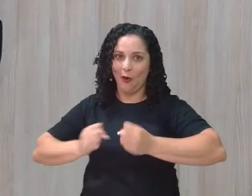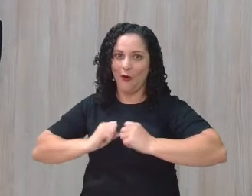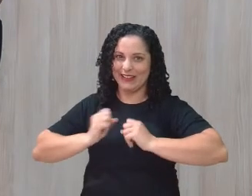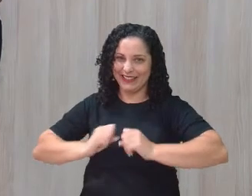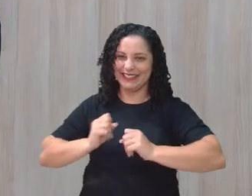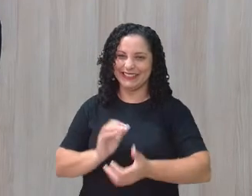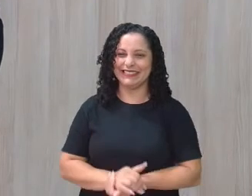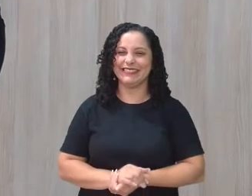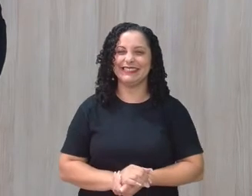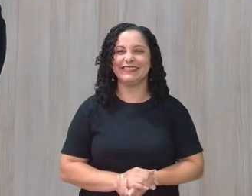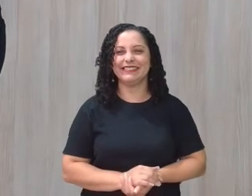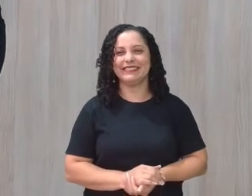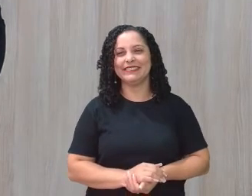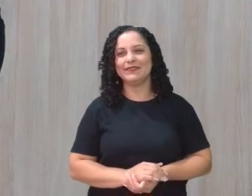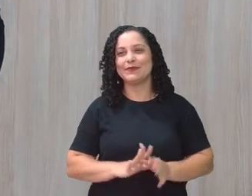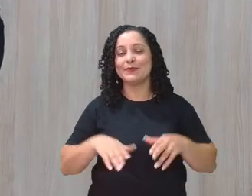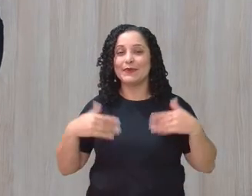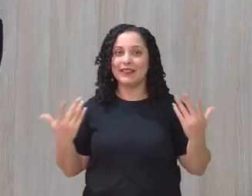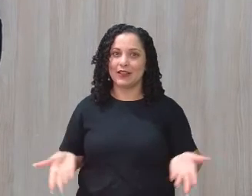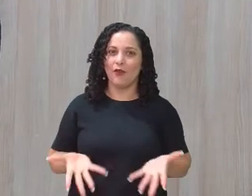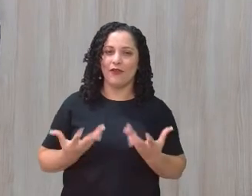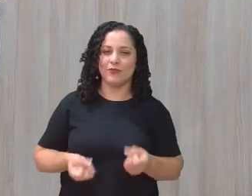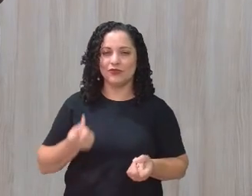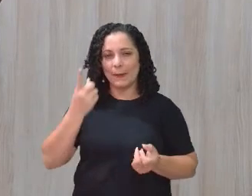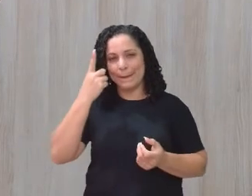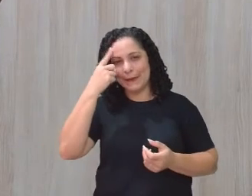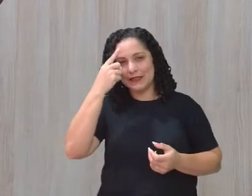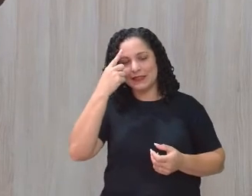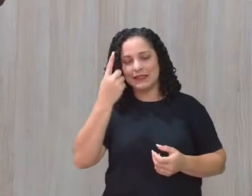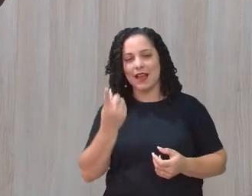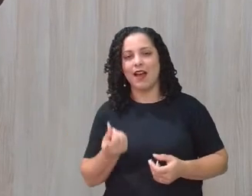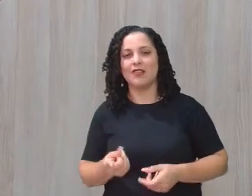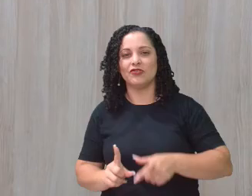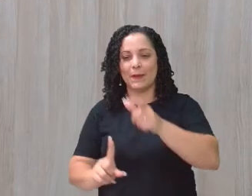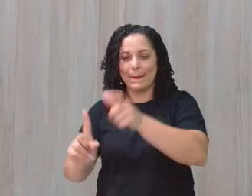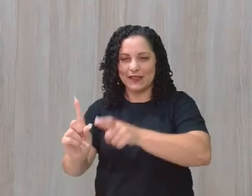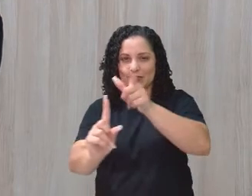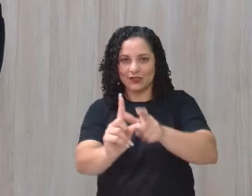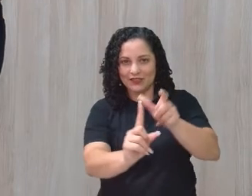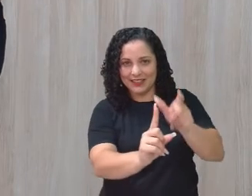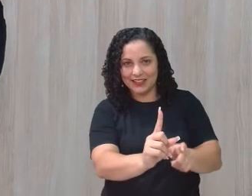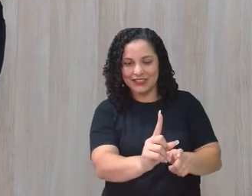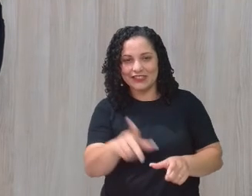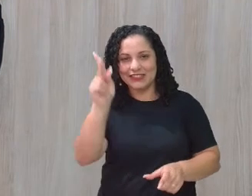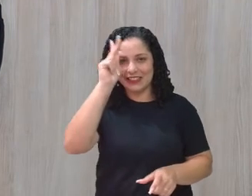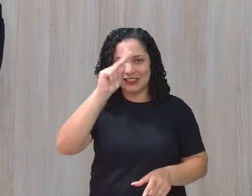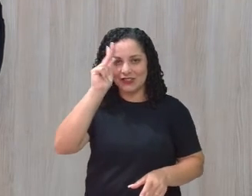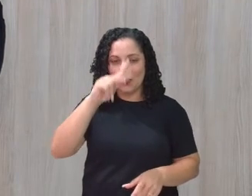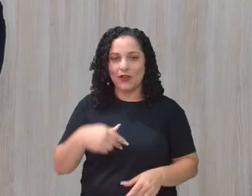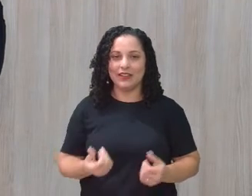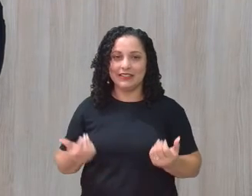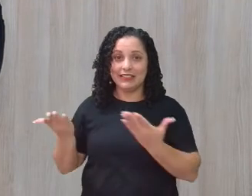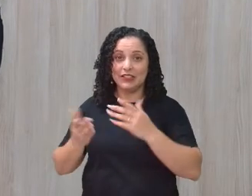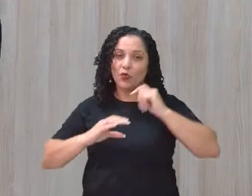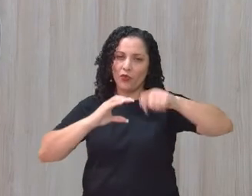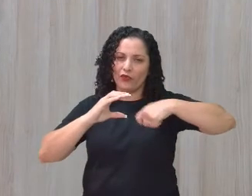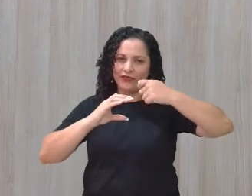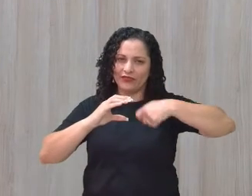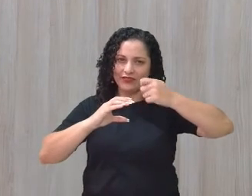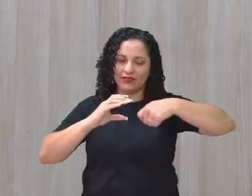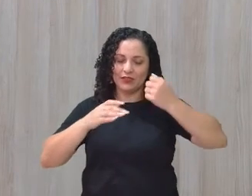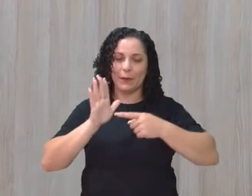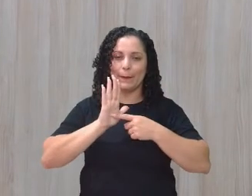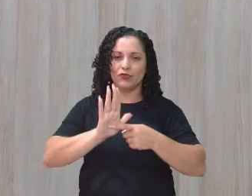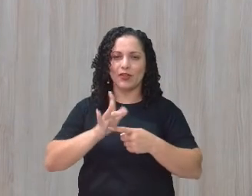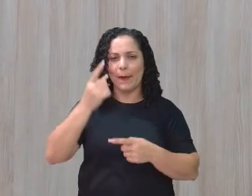é fácil. Mas então, vamos pensar um pouquinho sobre as personagens da nossa história e é para isso que eu trouxe esse curta, para que a gente